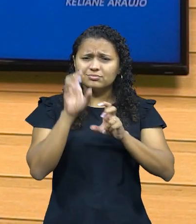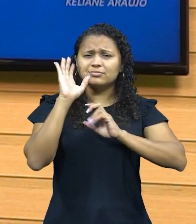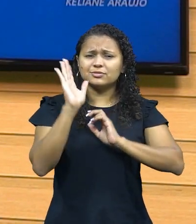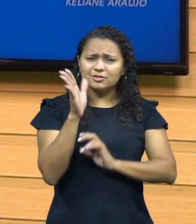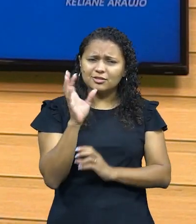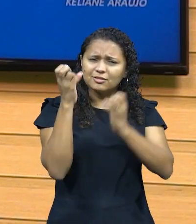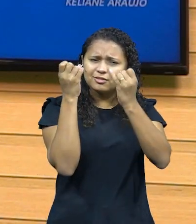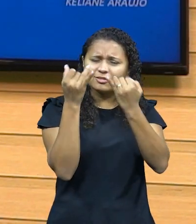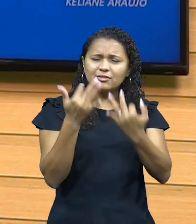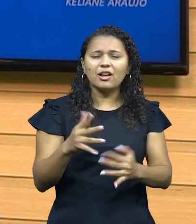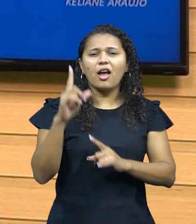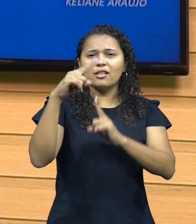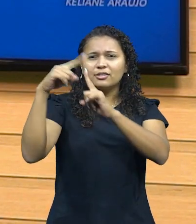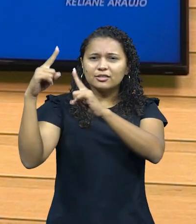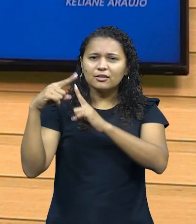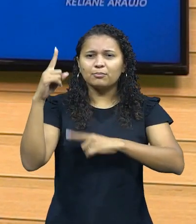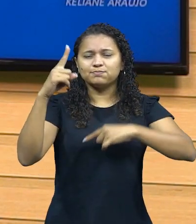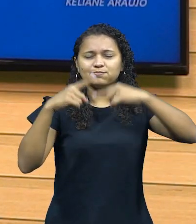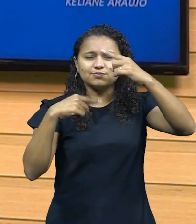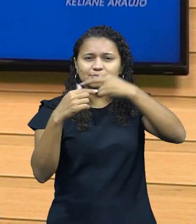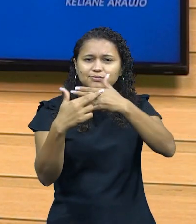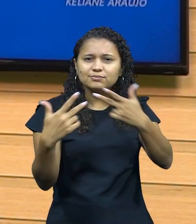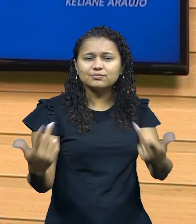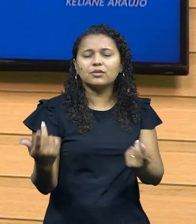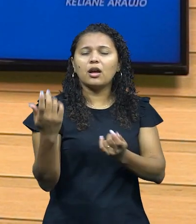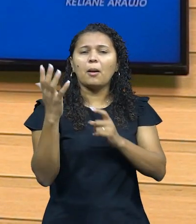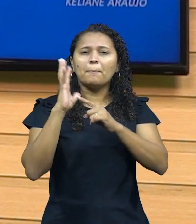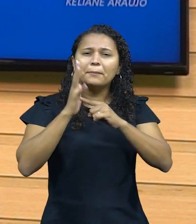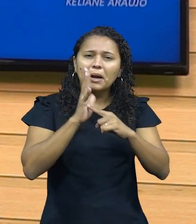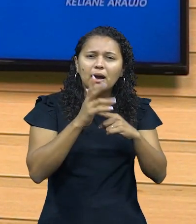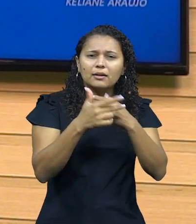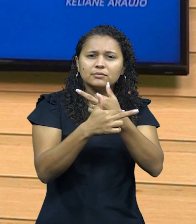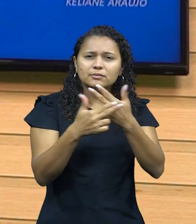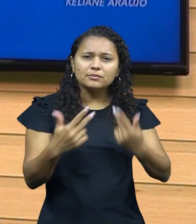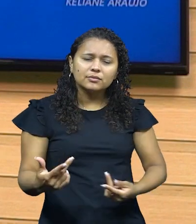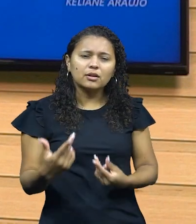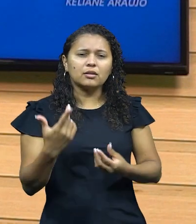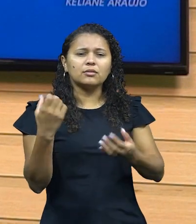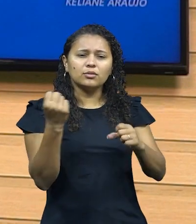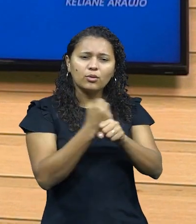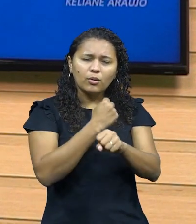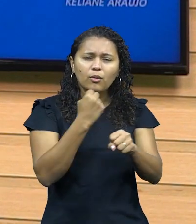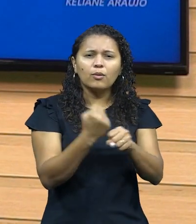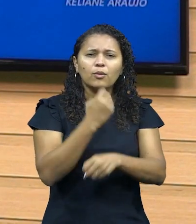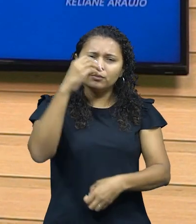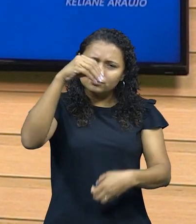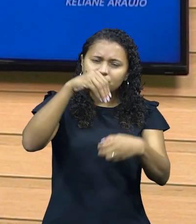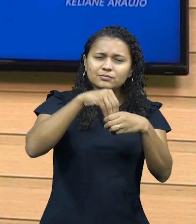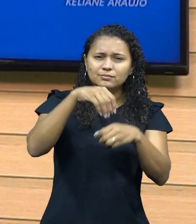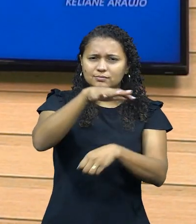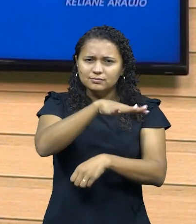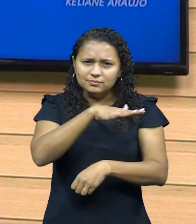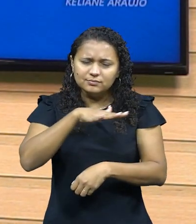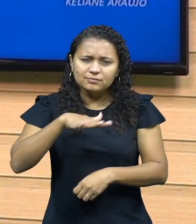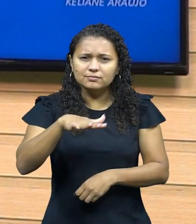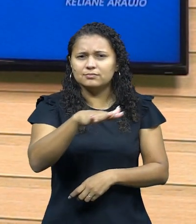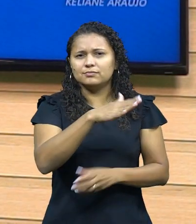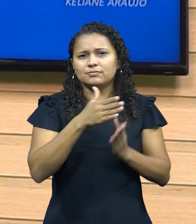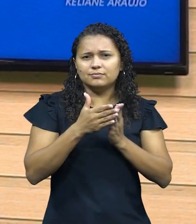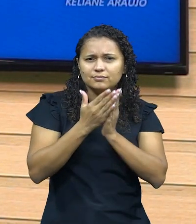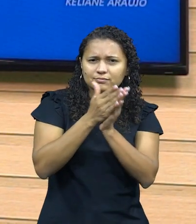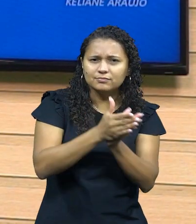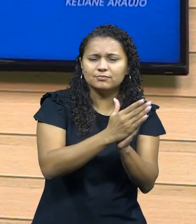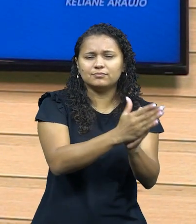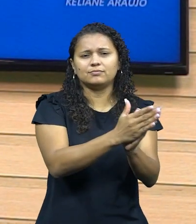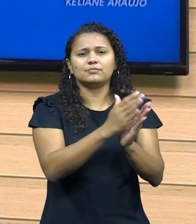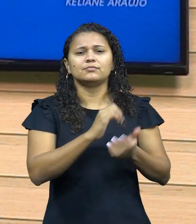os tipos de produtos, os tipos de maquinário, os tipos de obras que existem na região